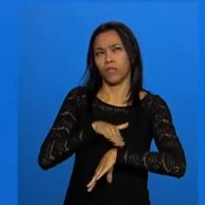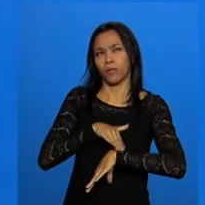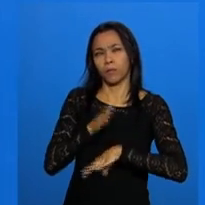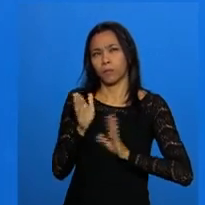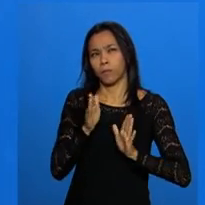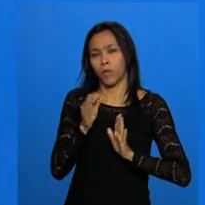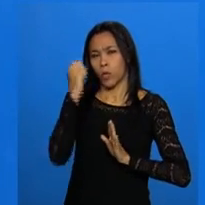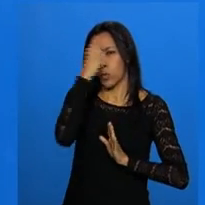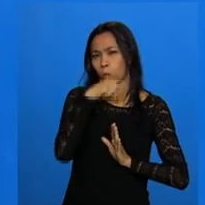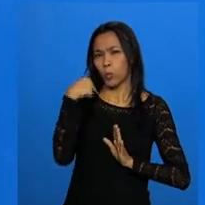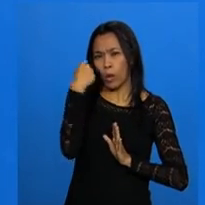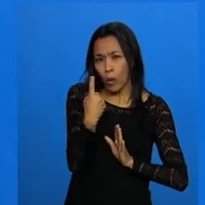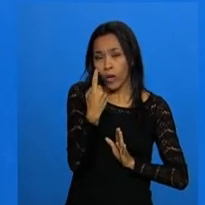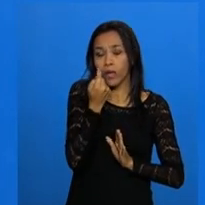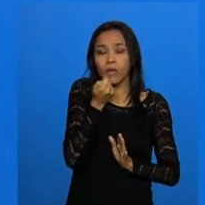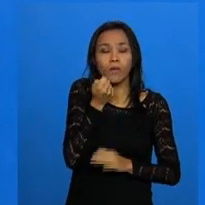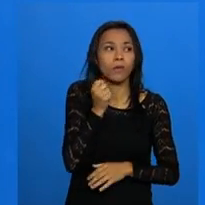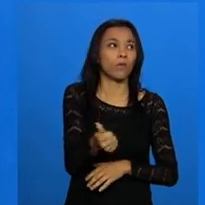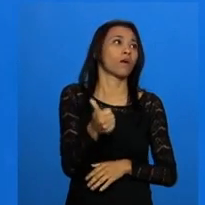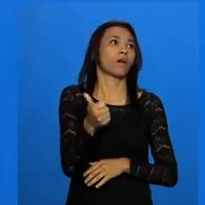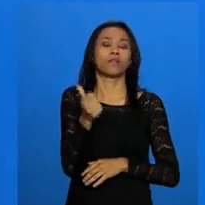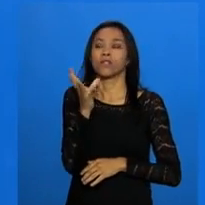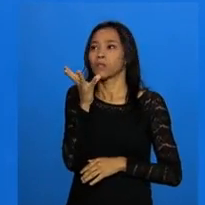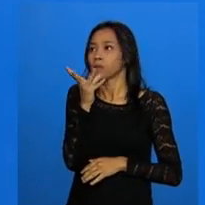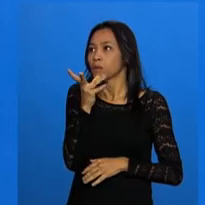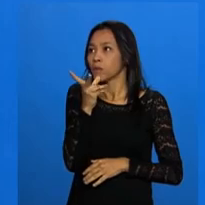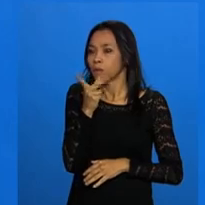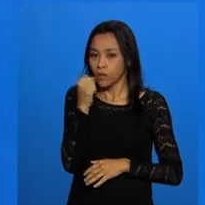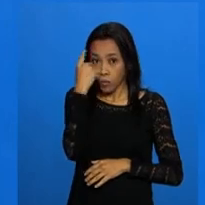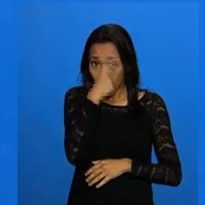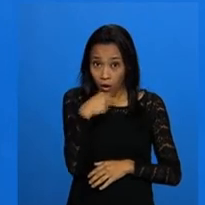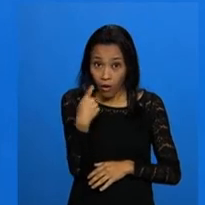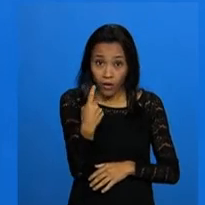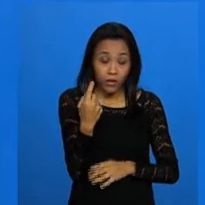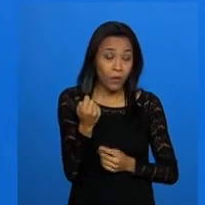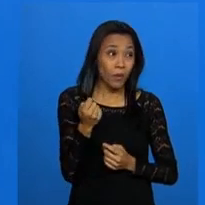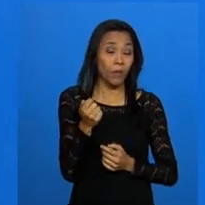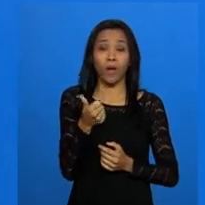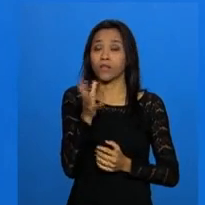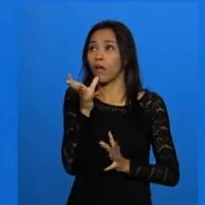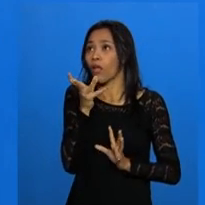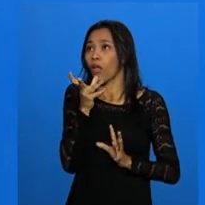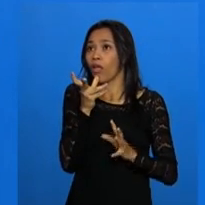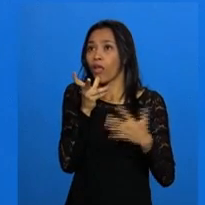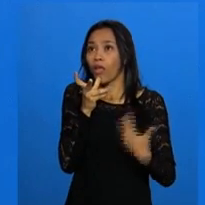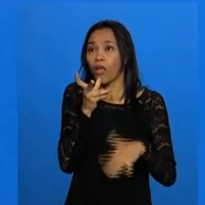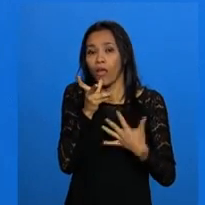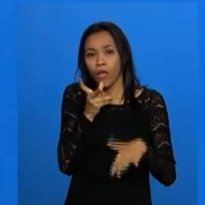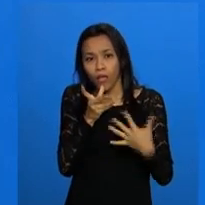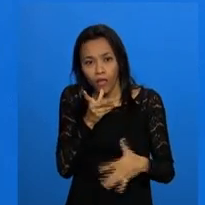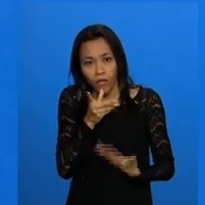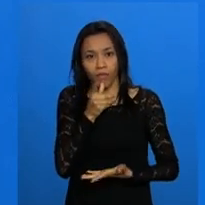uma hora é quase uma eternidade. Uma hora antes da votação é quase uma eternidade. Nós